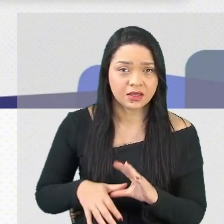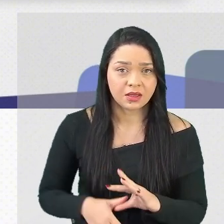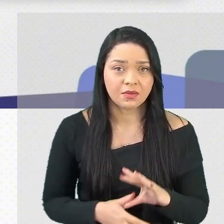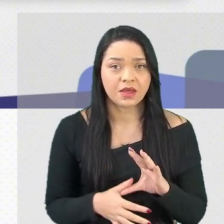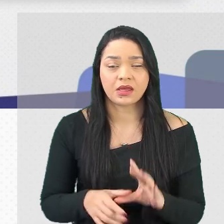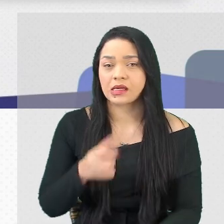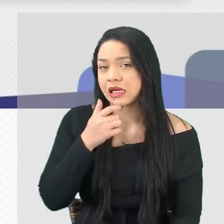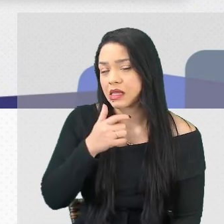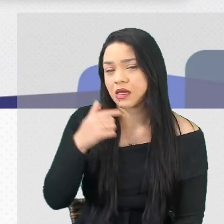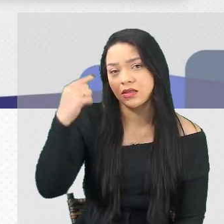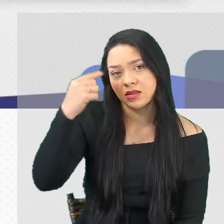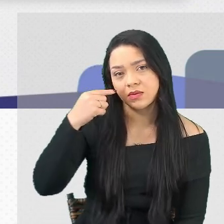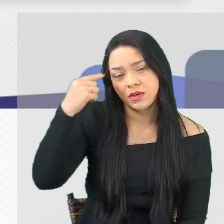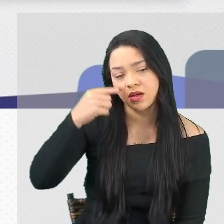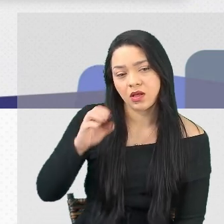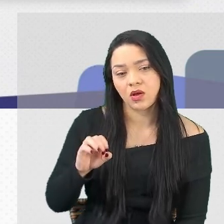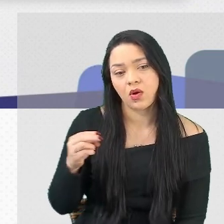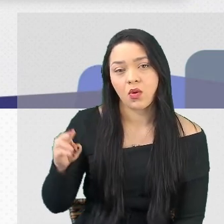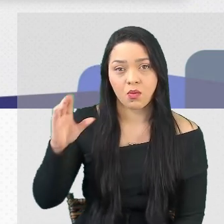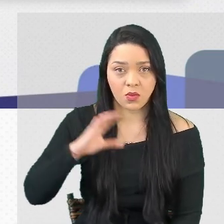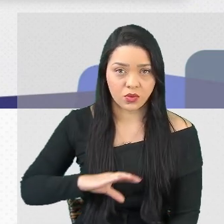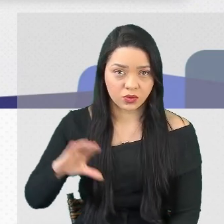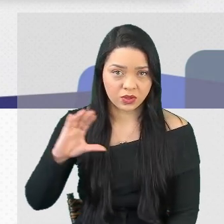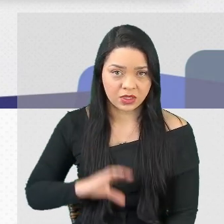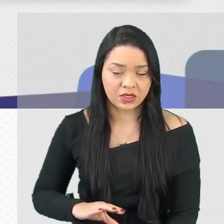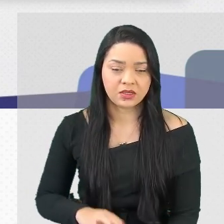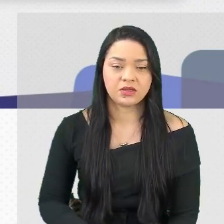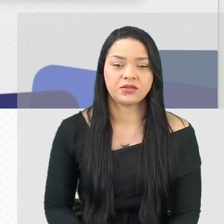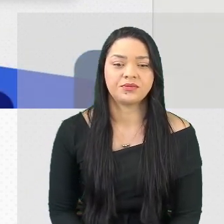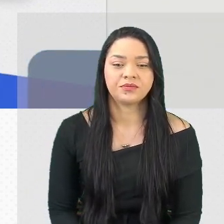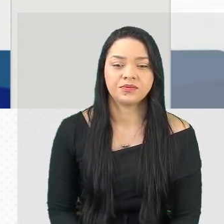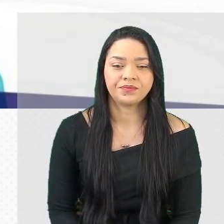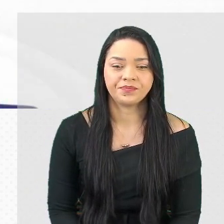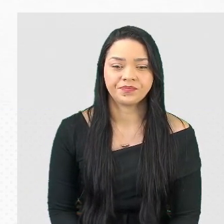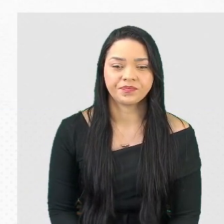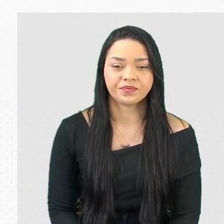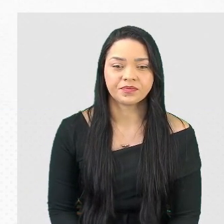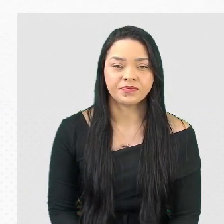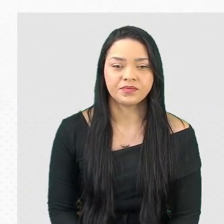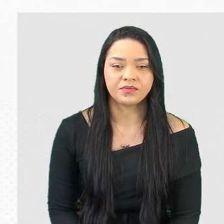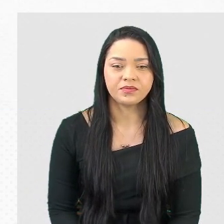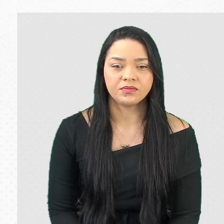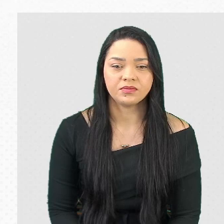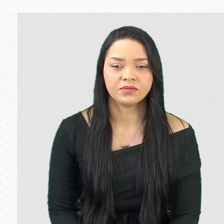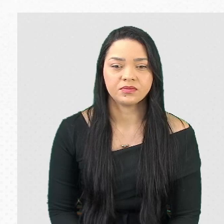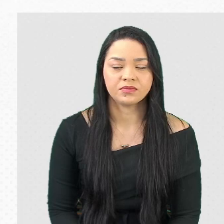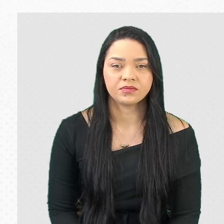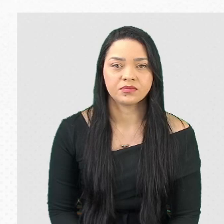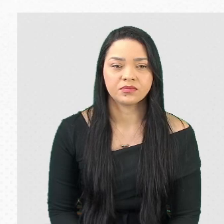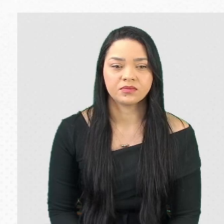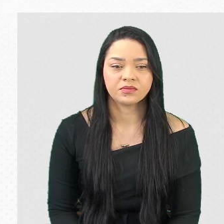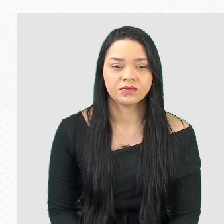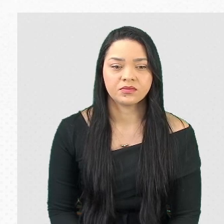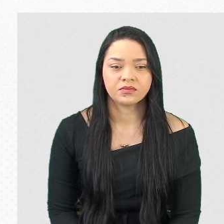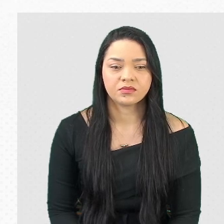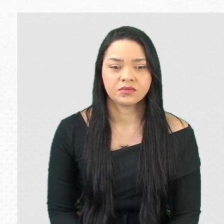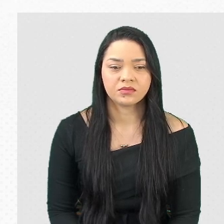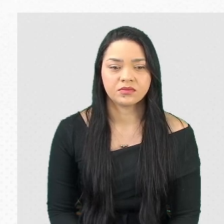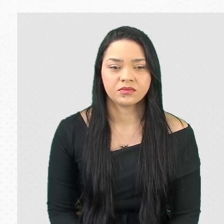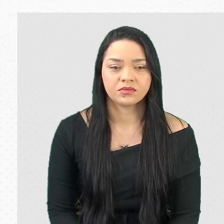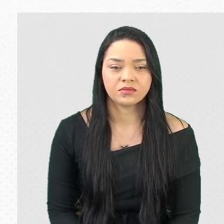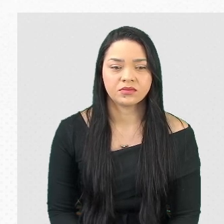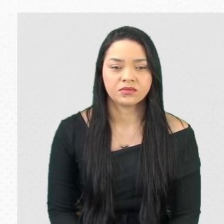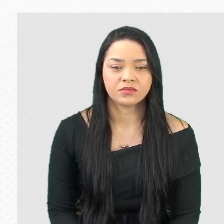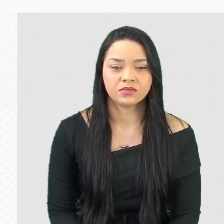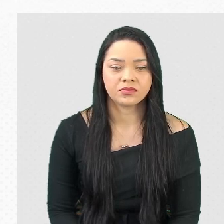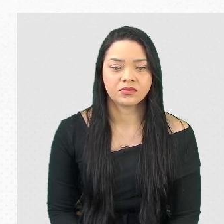inglesa, espanhola ou portuguesa. Vamos lá para o nosso exercício, uma questão aqui do Enem 2024, uma questão que está bem